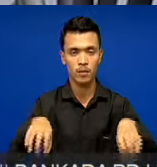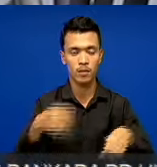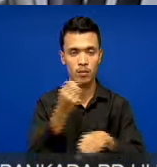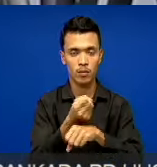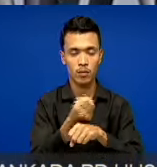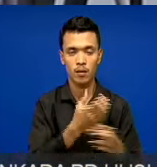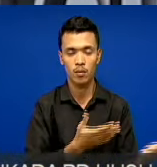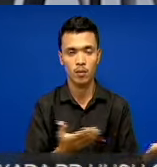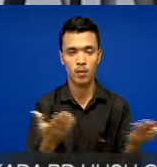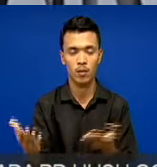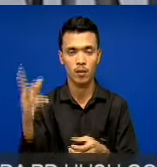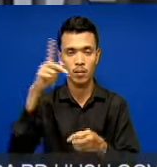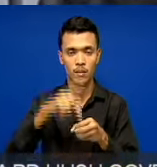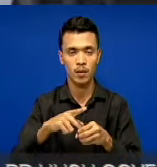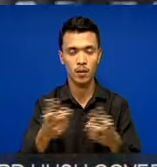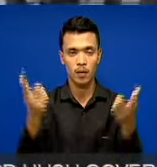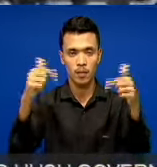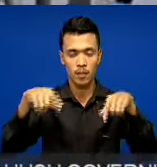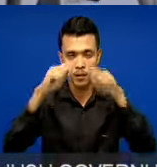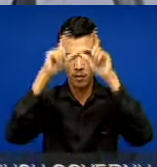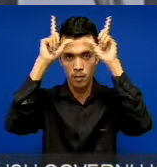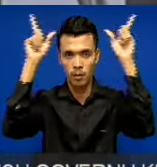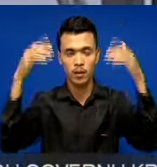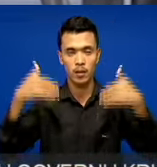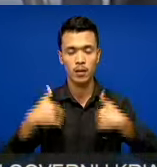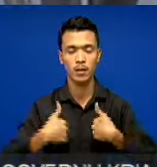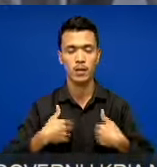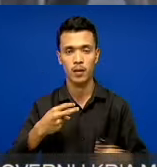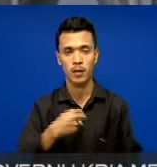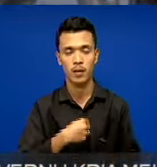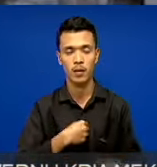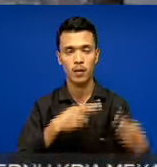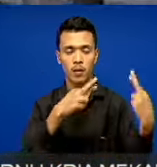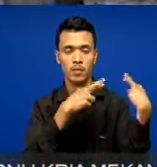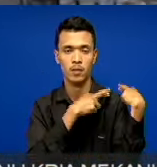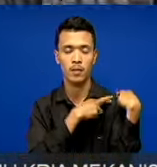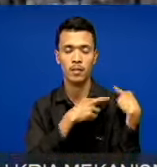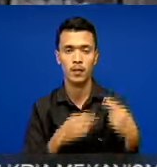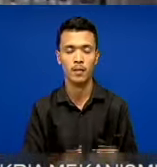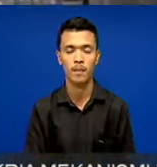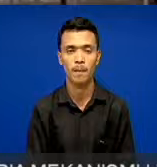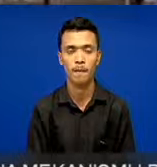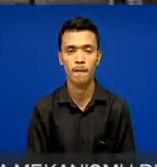tudada cadoras mais Timor-Leste durante minha mandato. Jaime Pires, Domingos Trindade, RTTL.